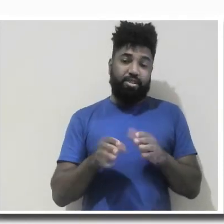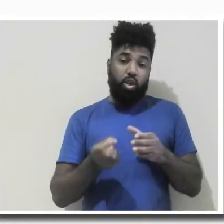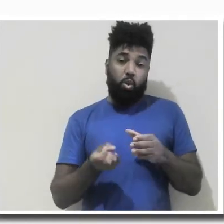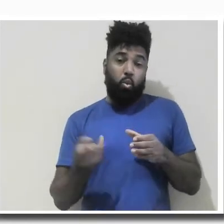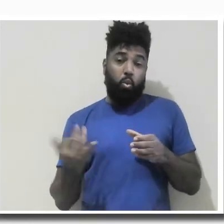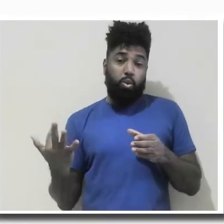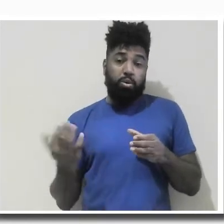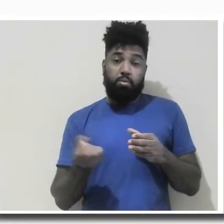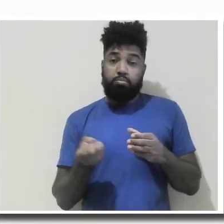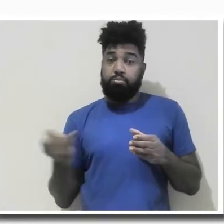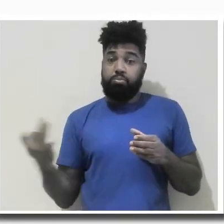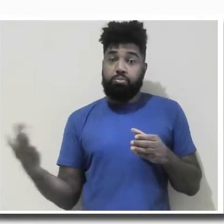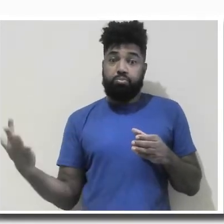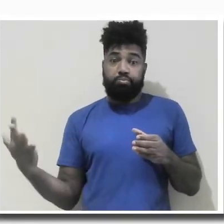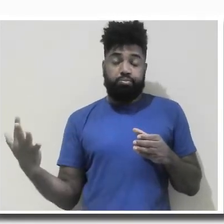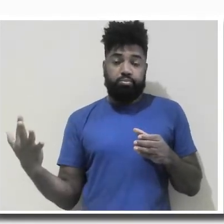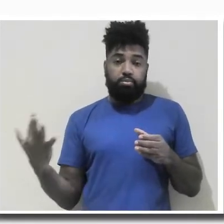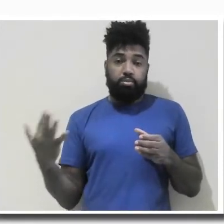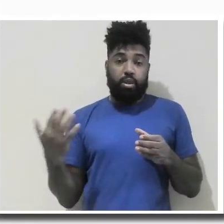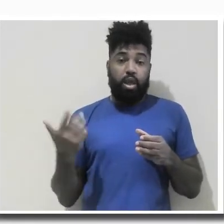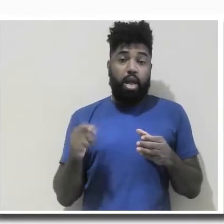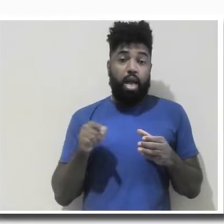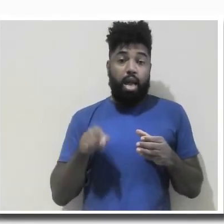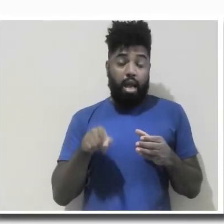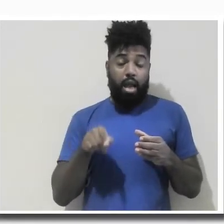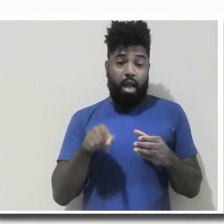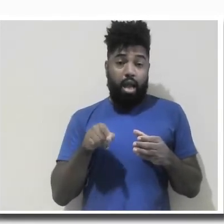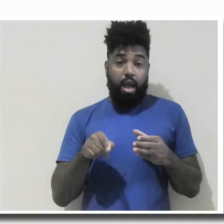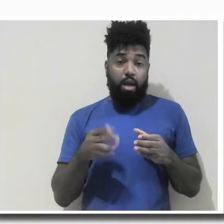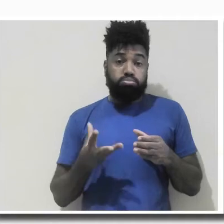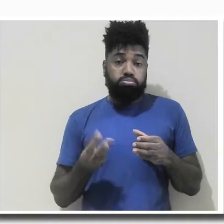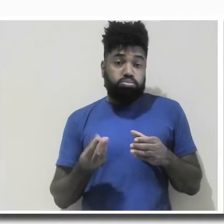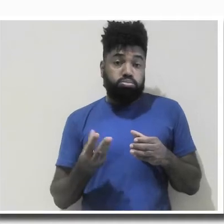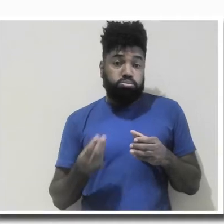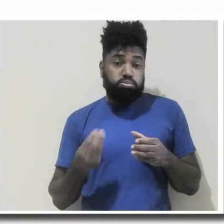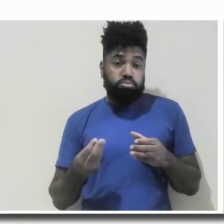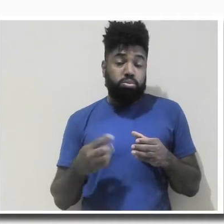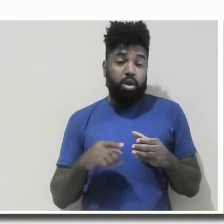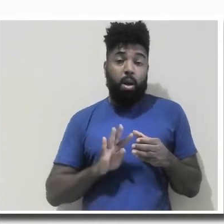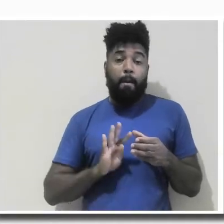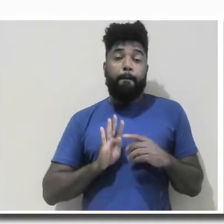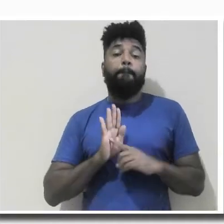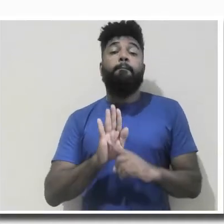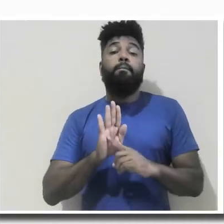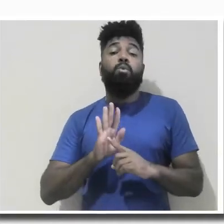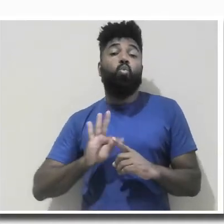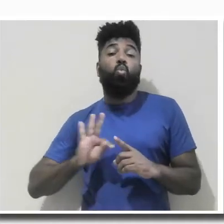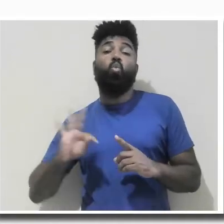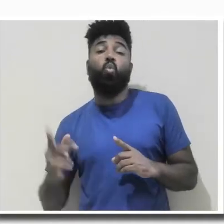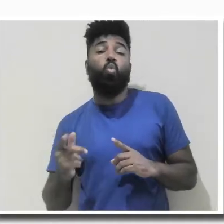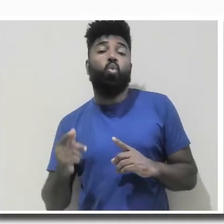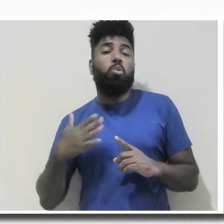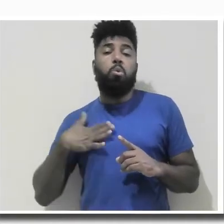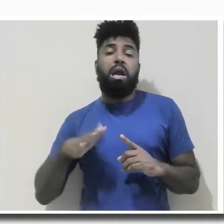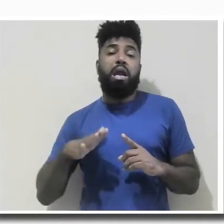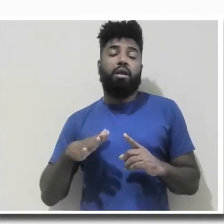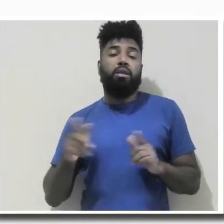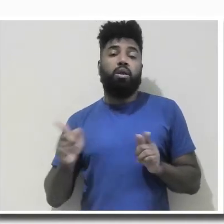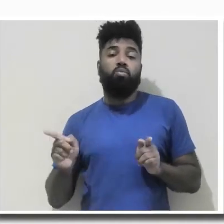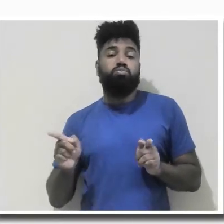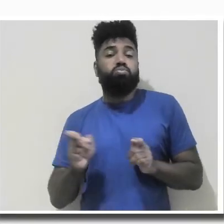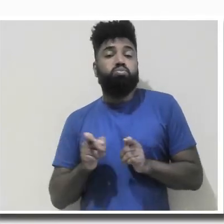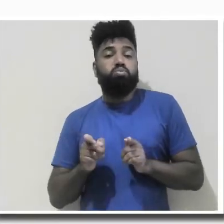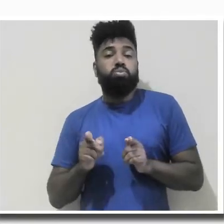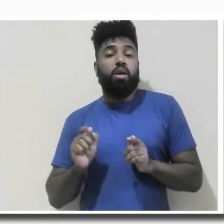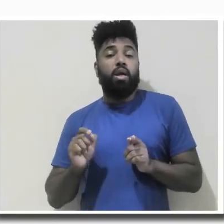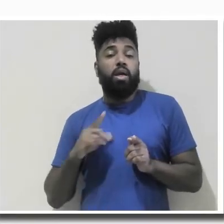muitos elementos num conjunto e eu não quero, por questão de espaço, mostrar todos, então eu posso colocar os 3